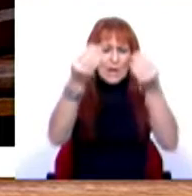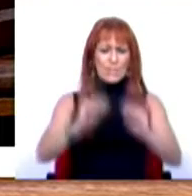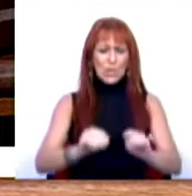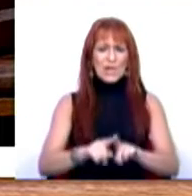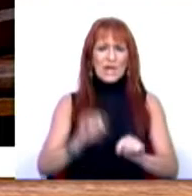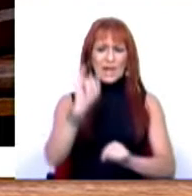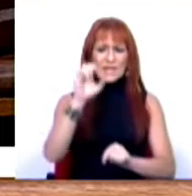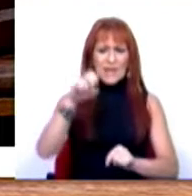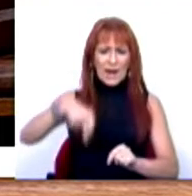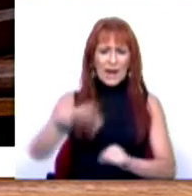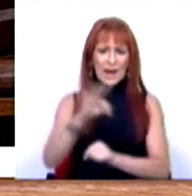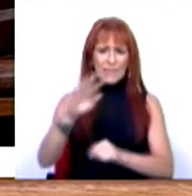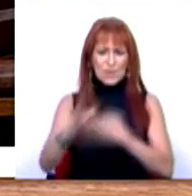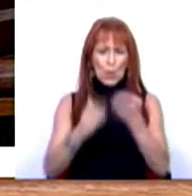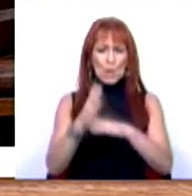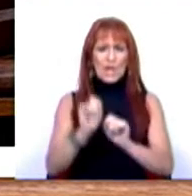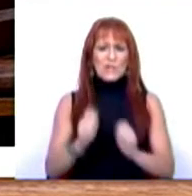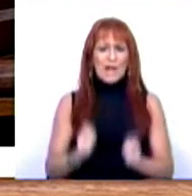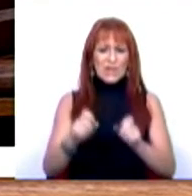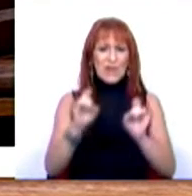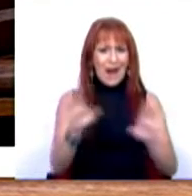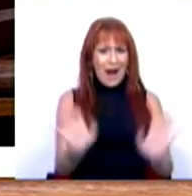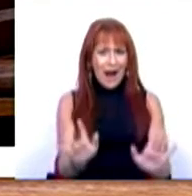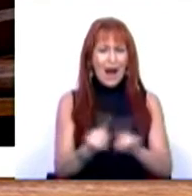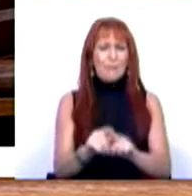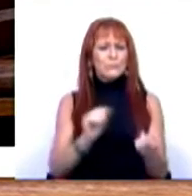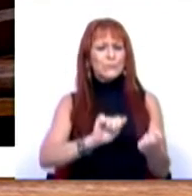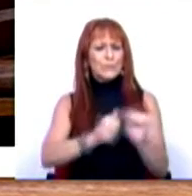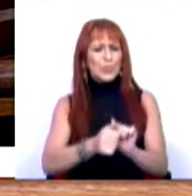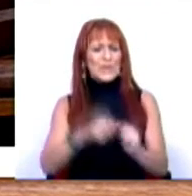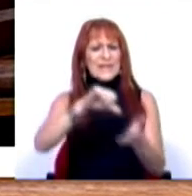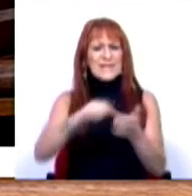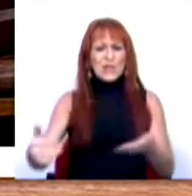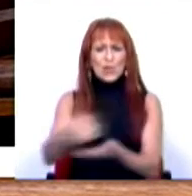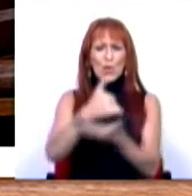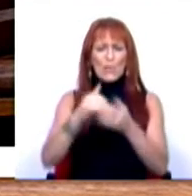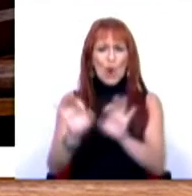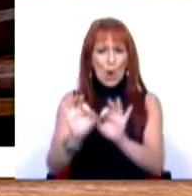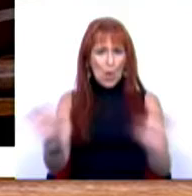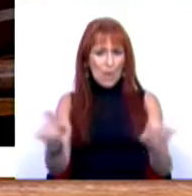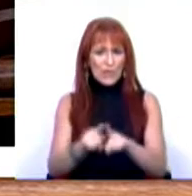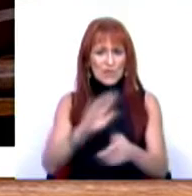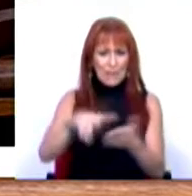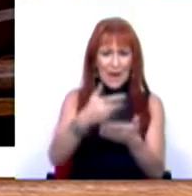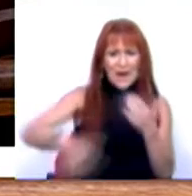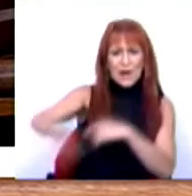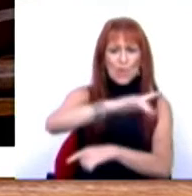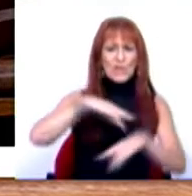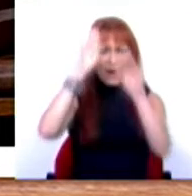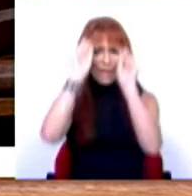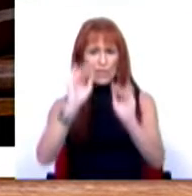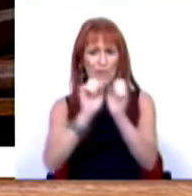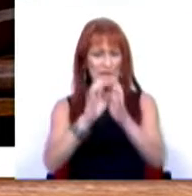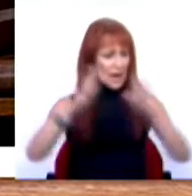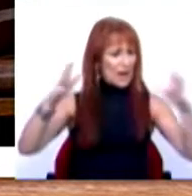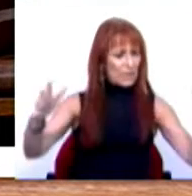pelo ICNF, que continuará a investir na prevenção e reconfiguração dos centros de recolha oficial. O Plano Nacional de Formação